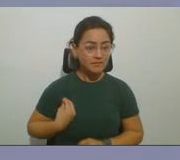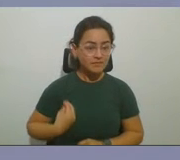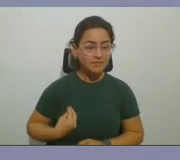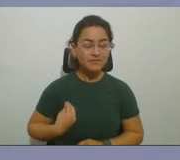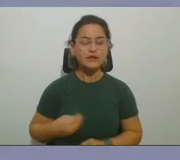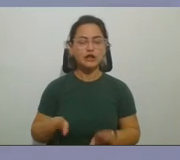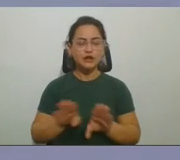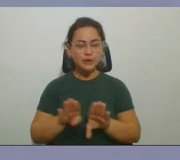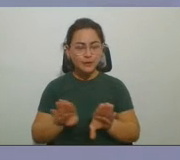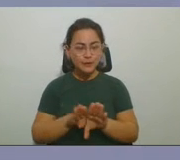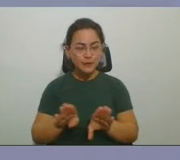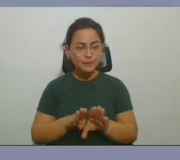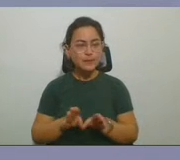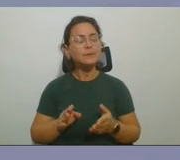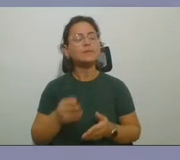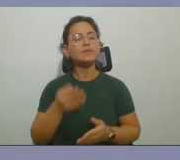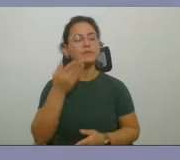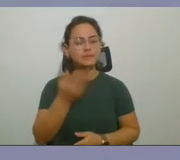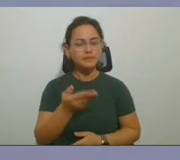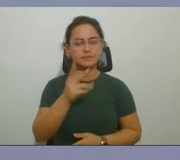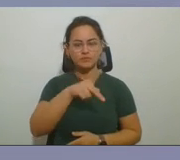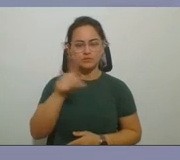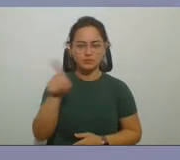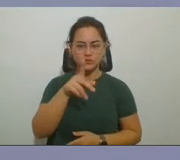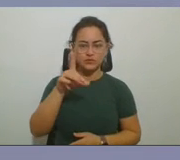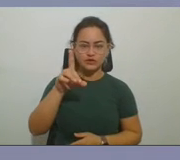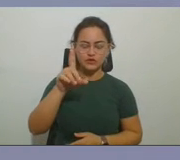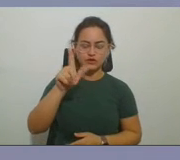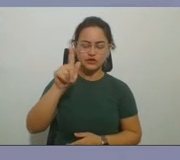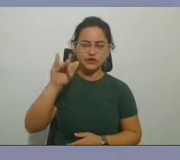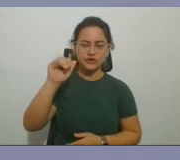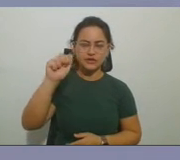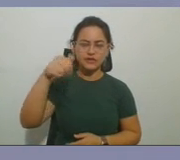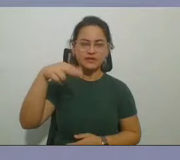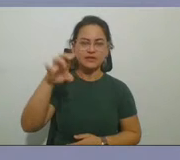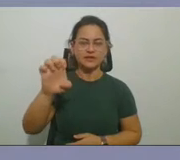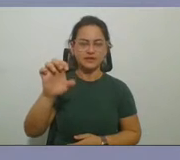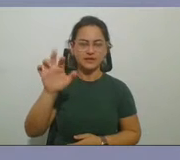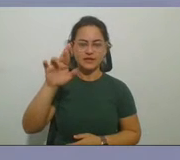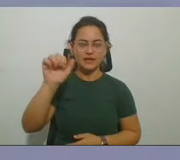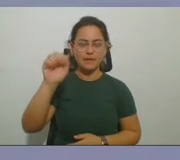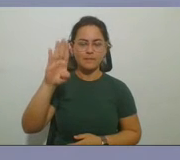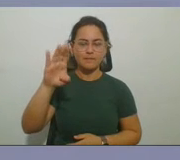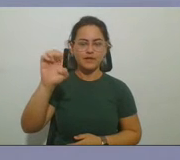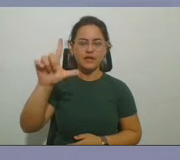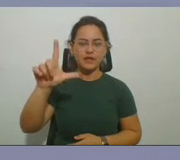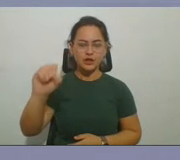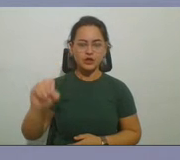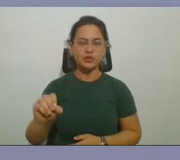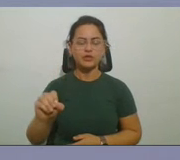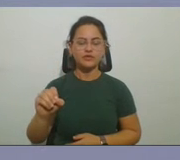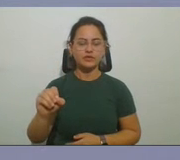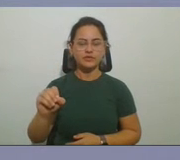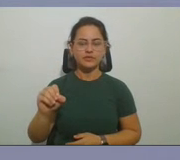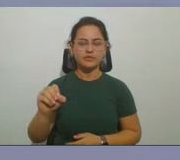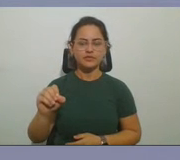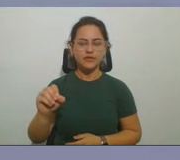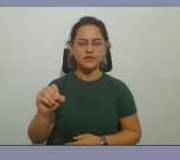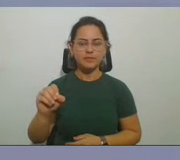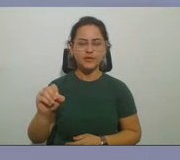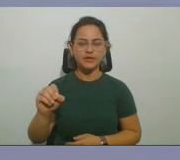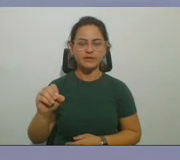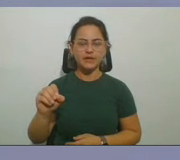Cumprimentos à professora doutora Giane Rabelo, presidenta da comissão organizadora, que representa neste ato uma